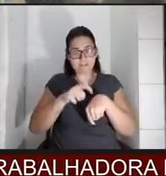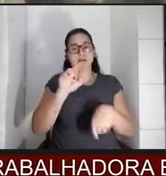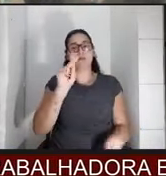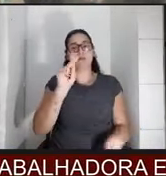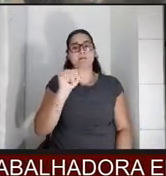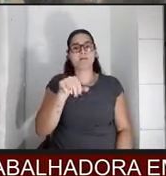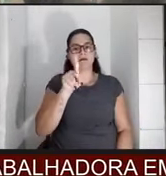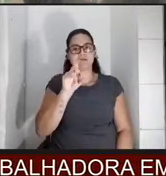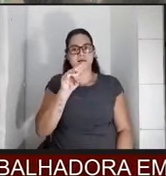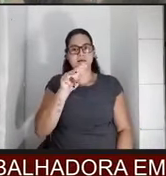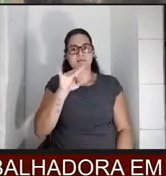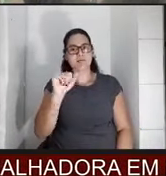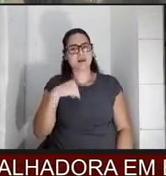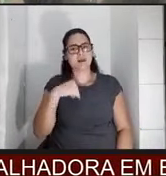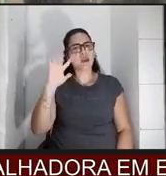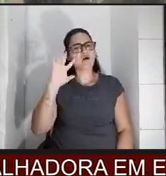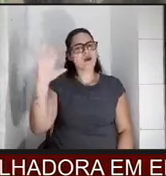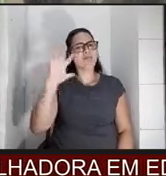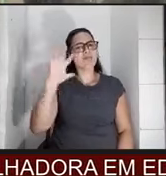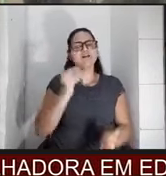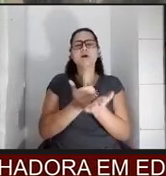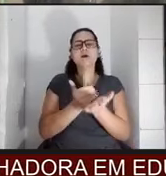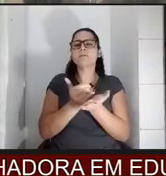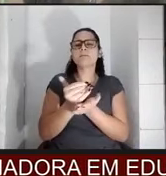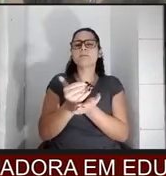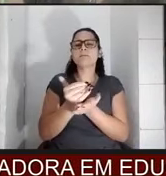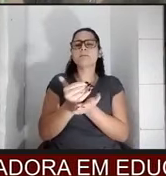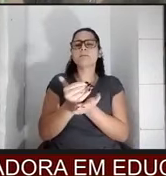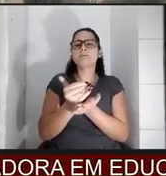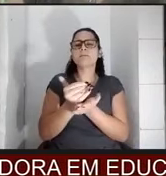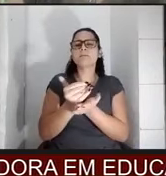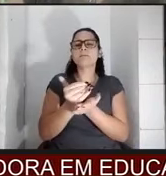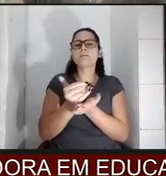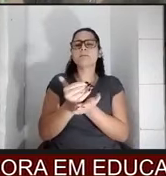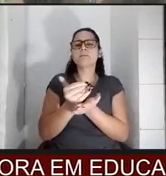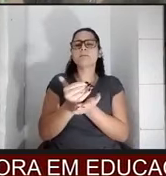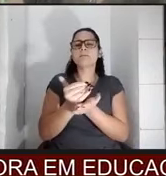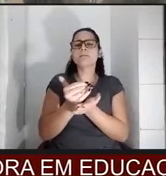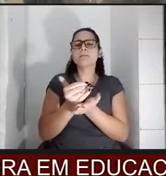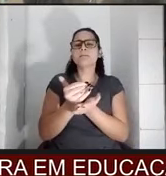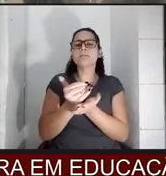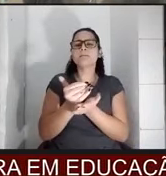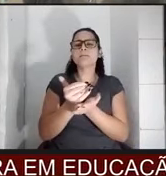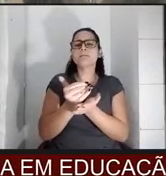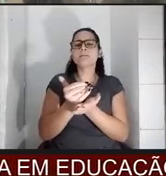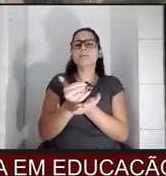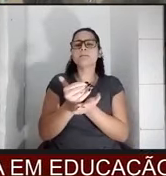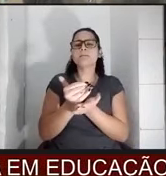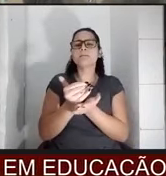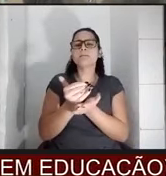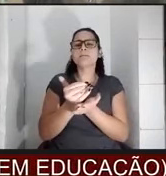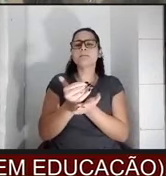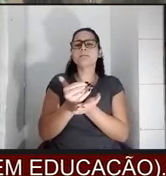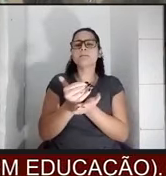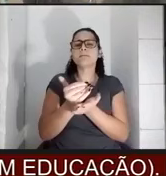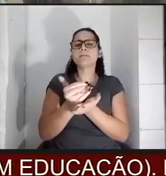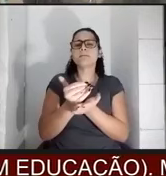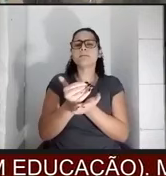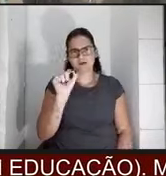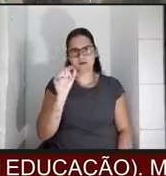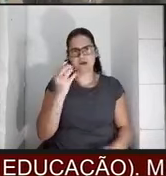e pensar qual é a primeira questão que a gente poderia começar a debater nessa live. E